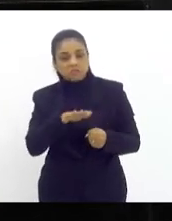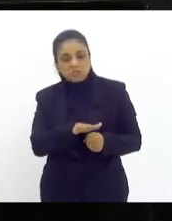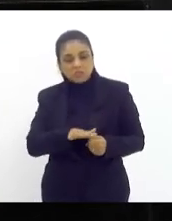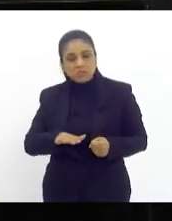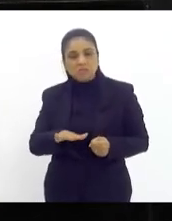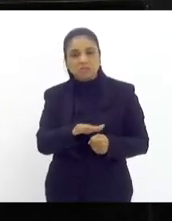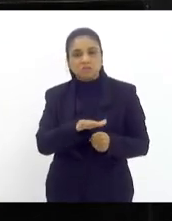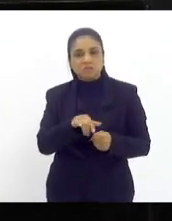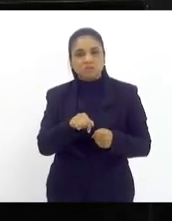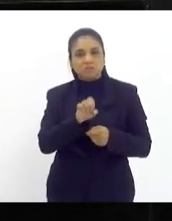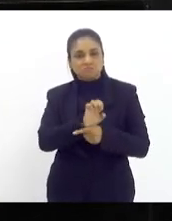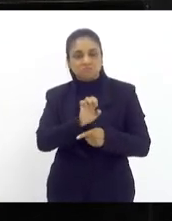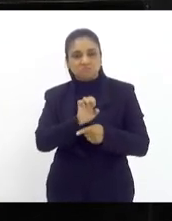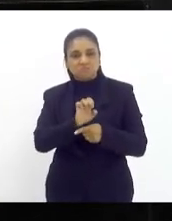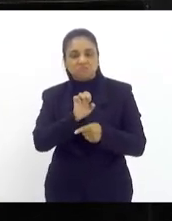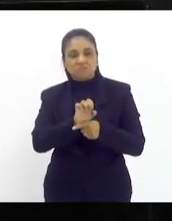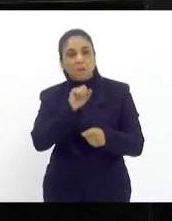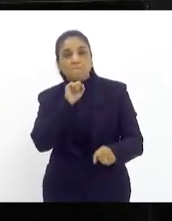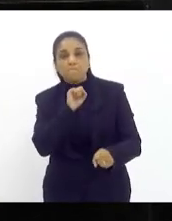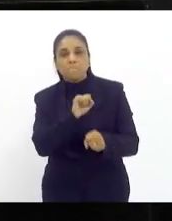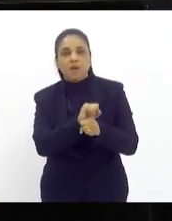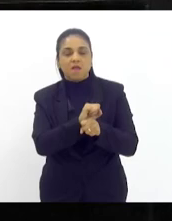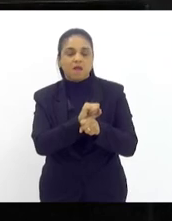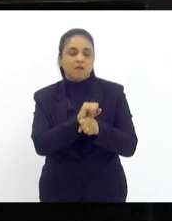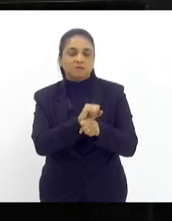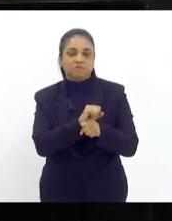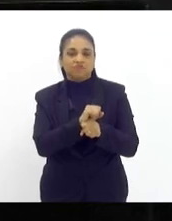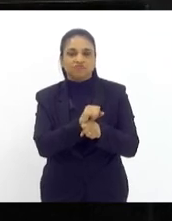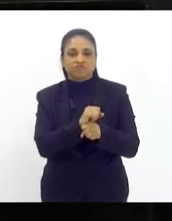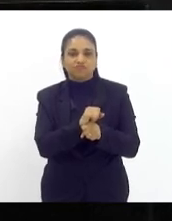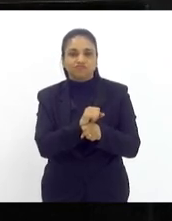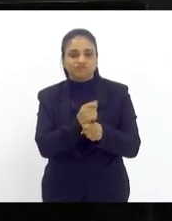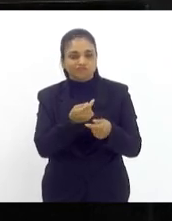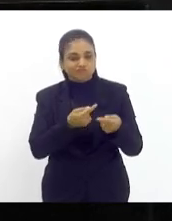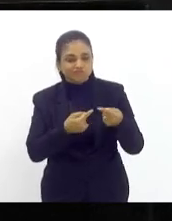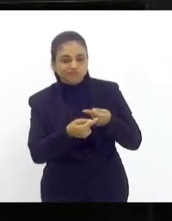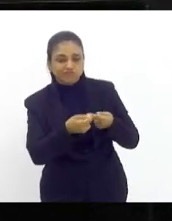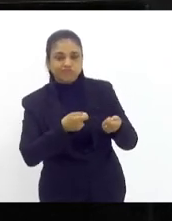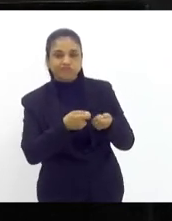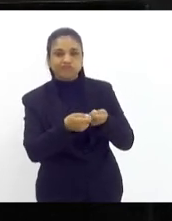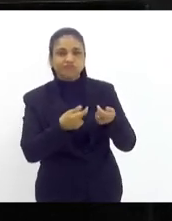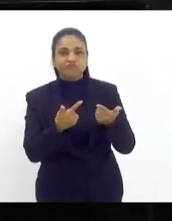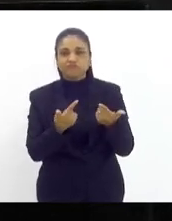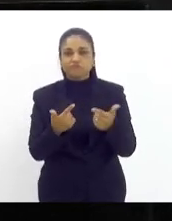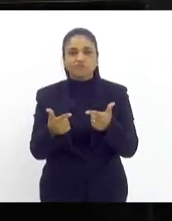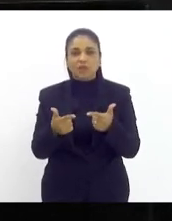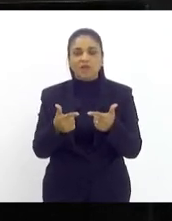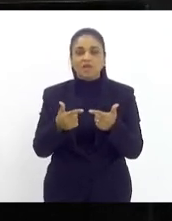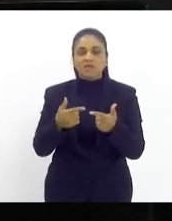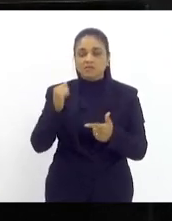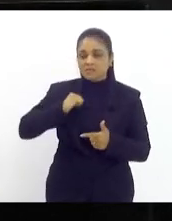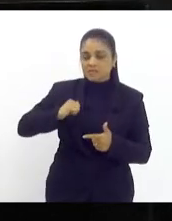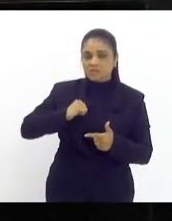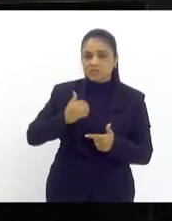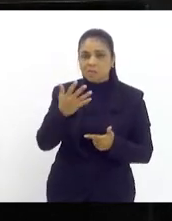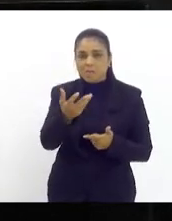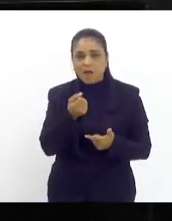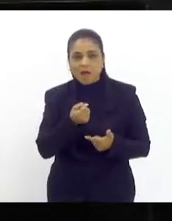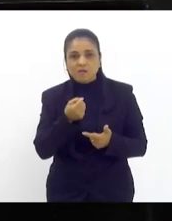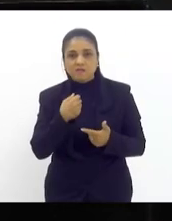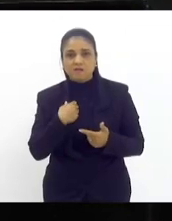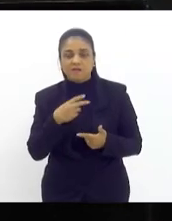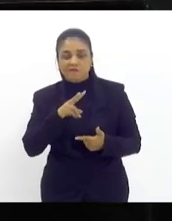congelado e aí não consegue negociar fica dependendo de alguns benefícios cesta básica Vale Alimentação